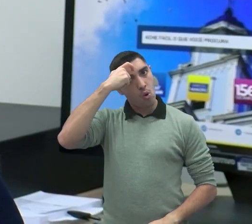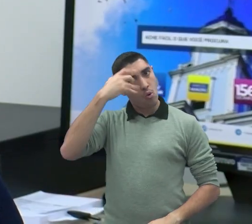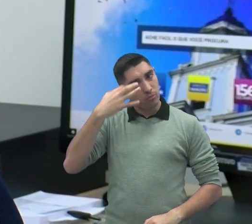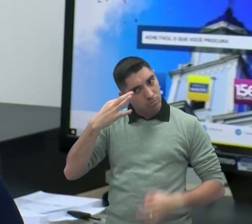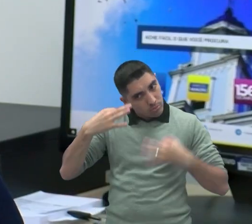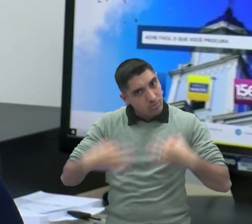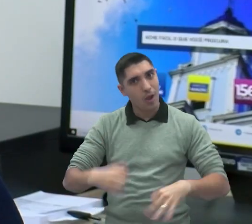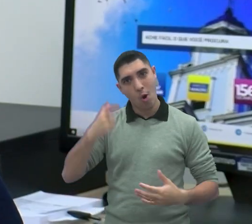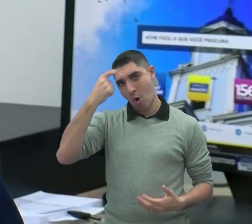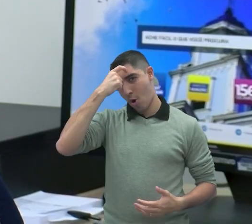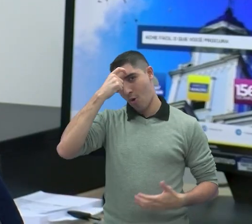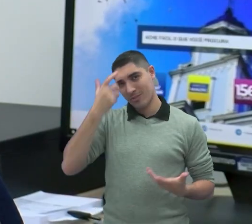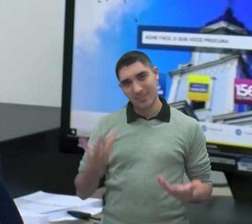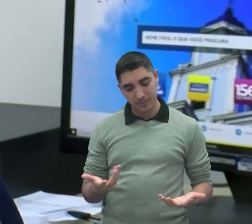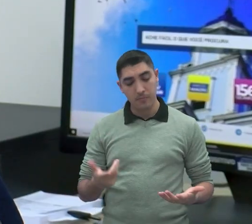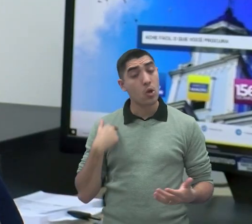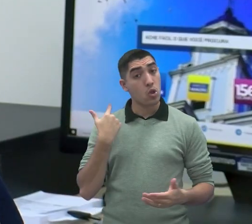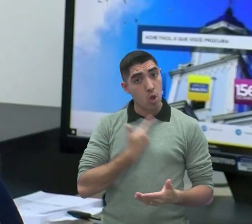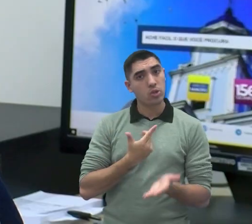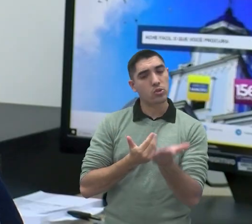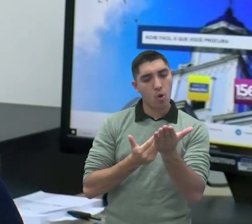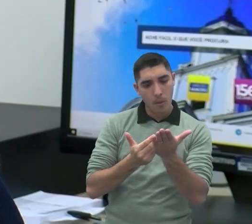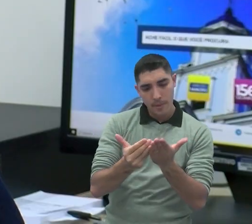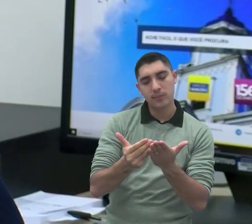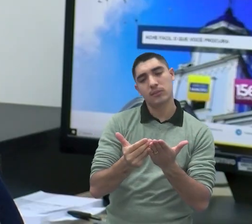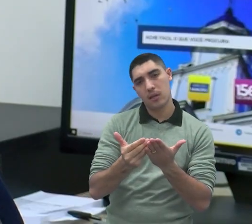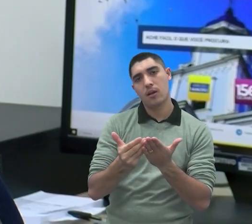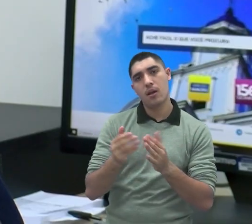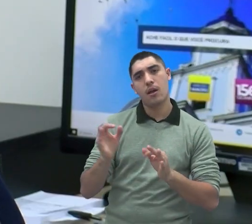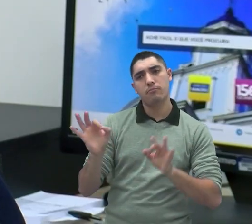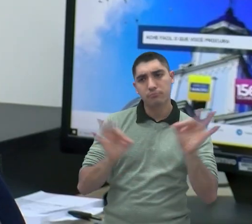senso. E aí entra o regramento municipal. Nós estamos com uma